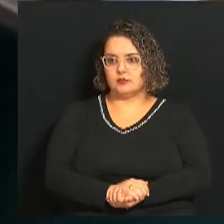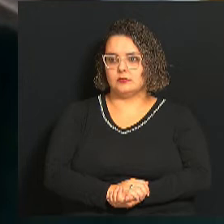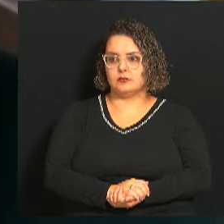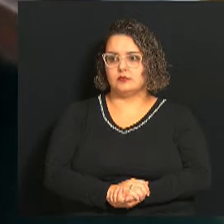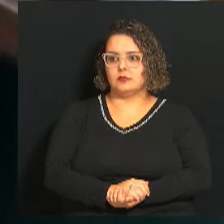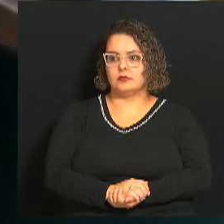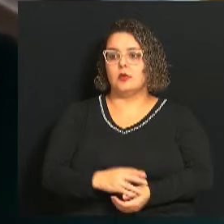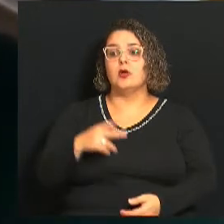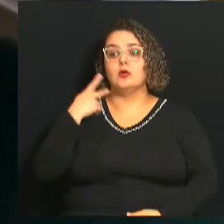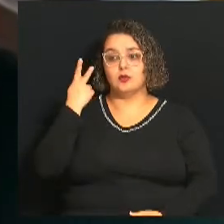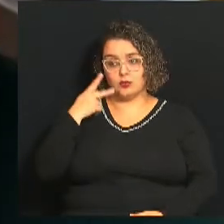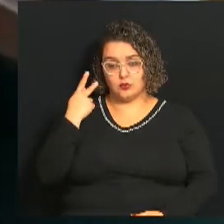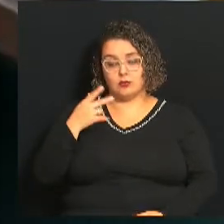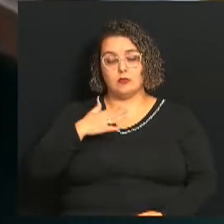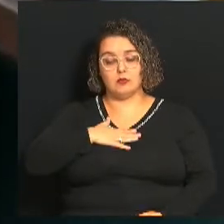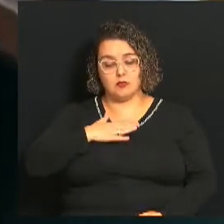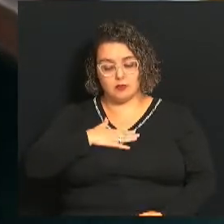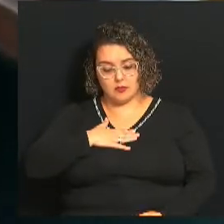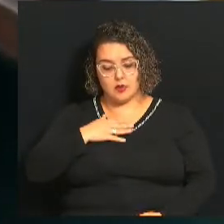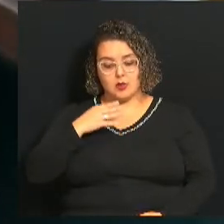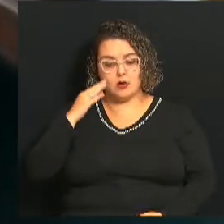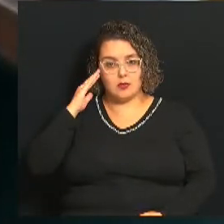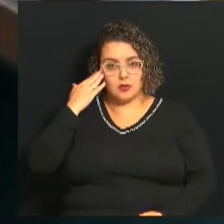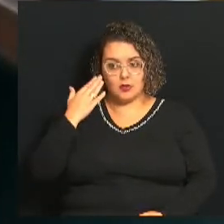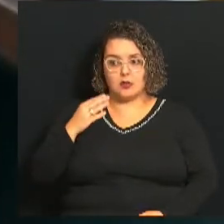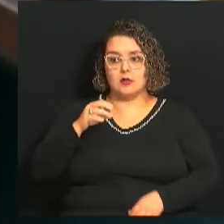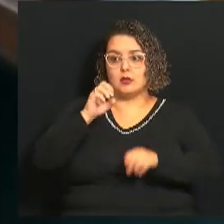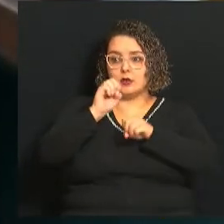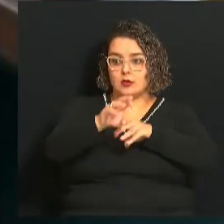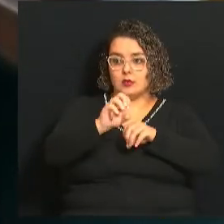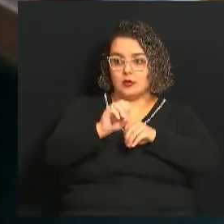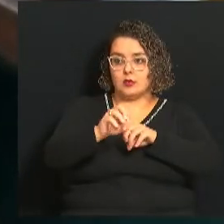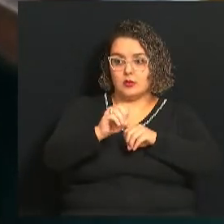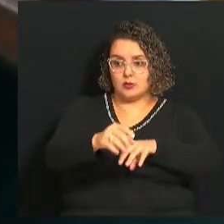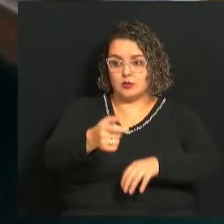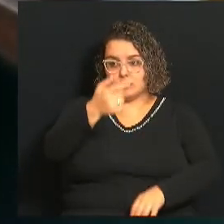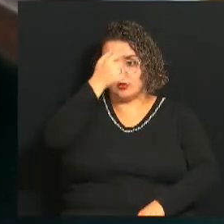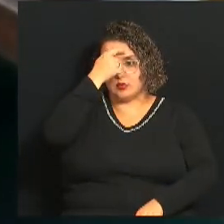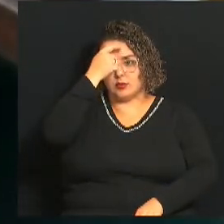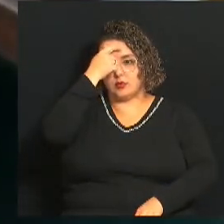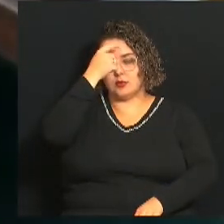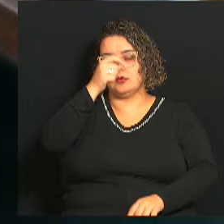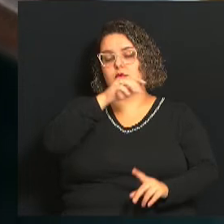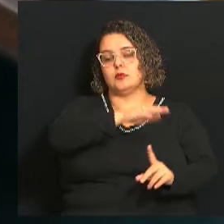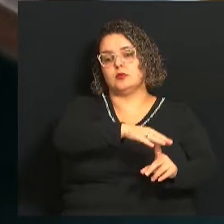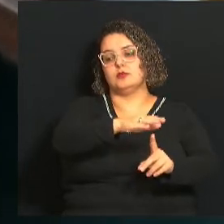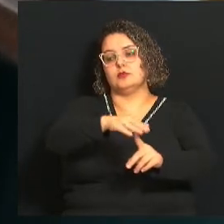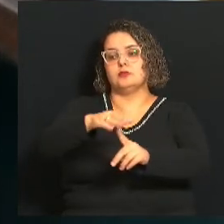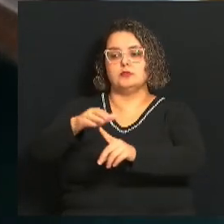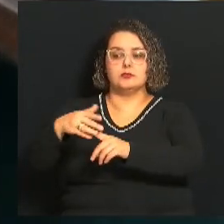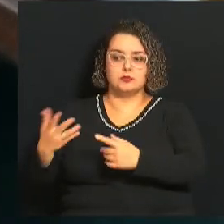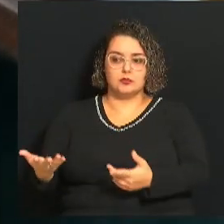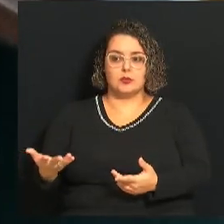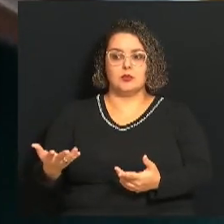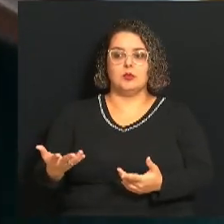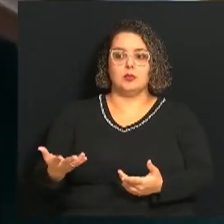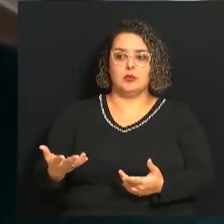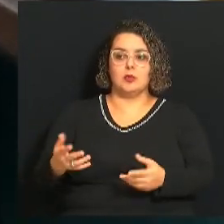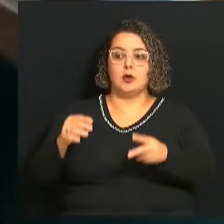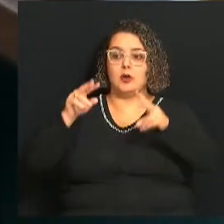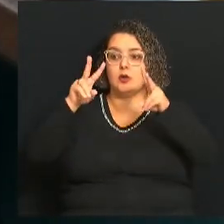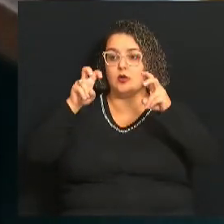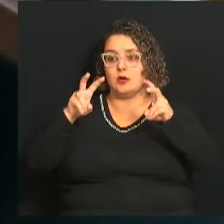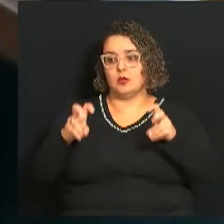meu entendimento, educação ambiental, conscientização ambiental é um tema que